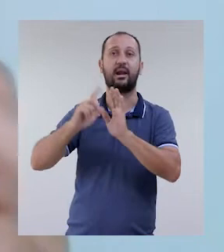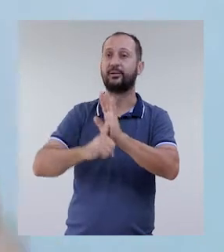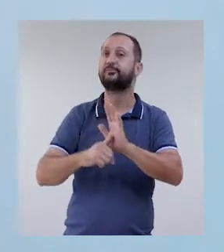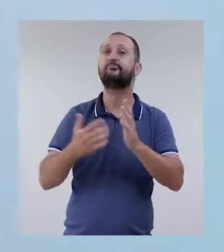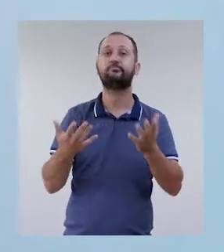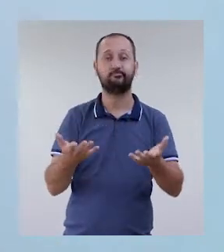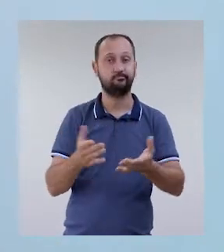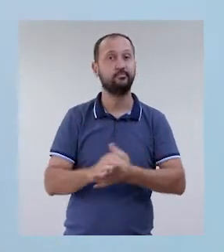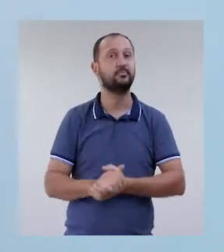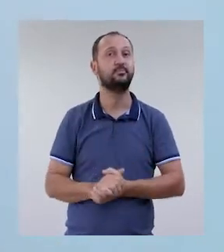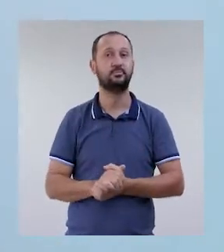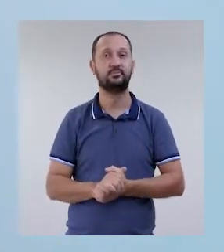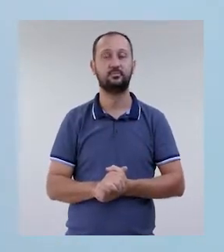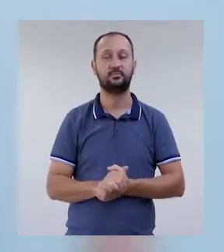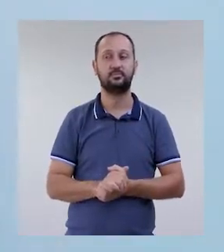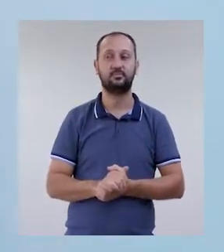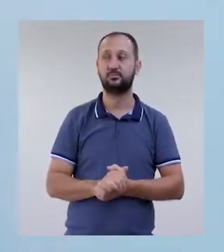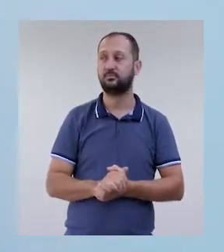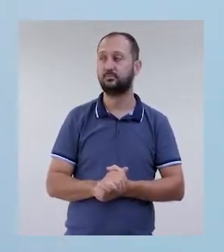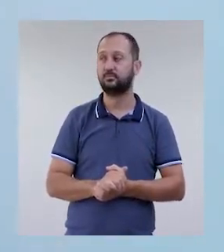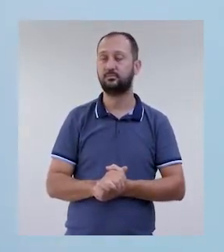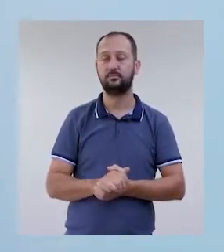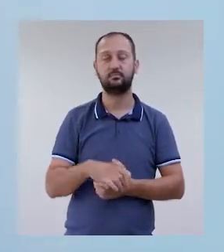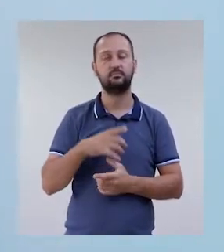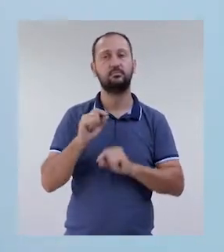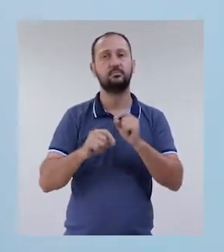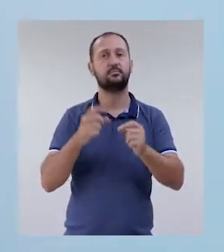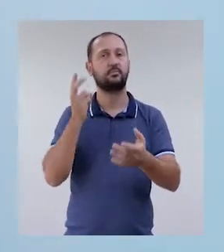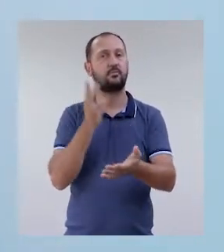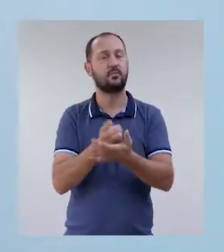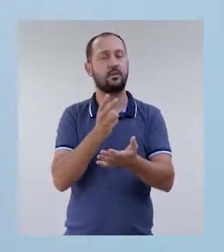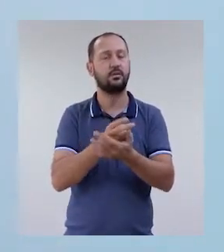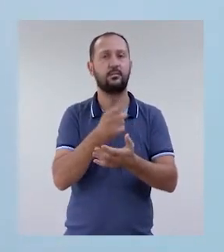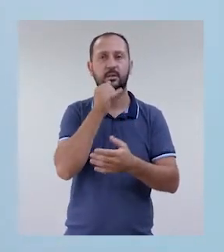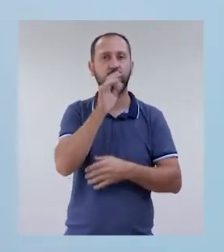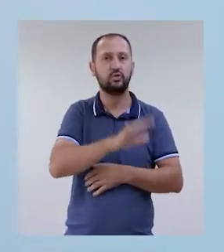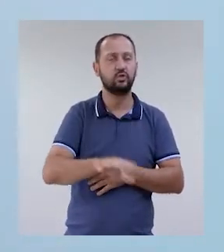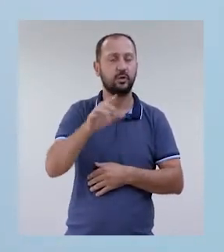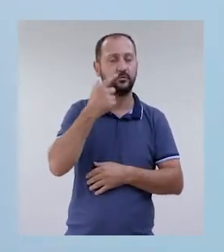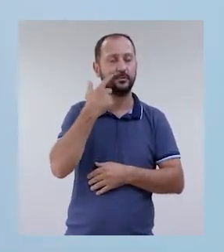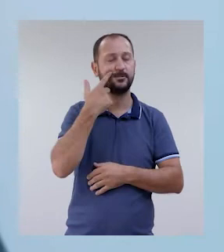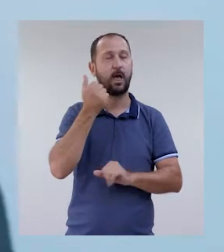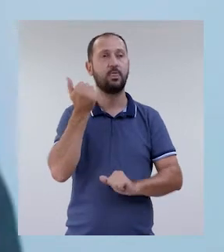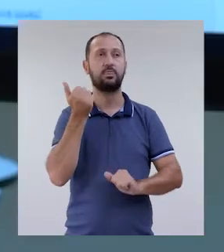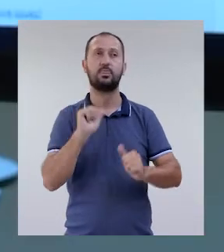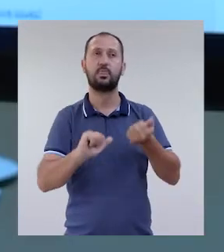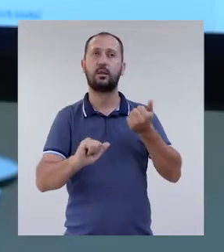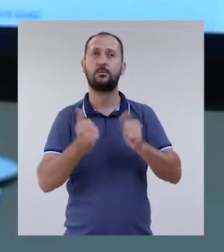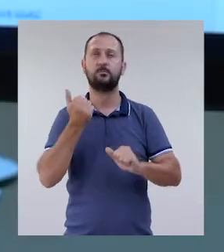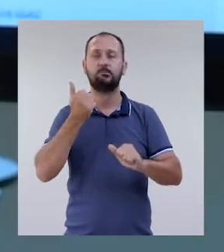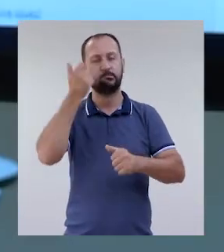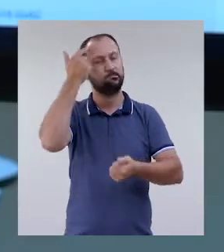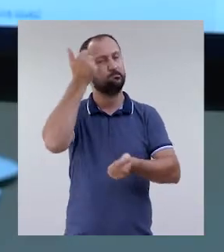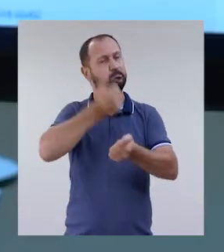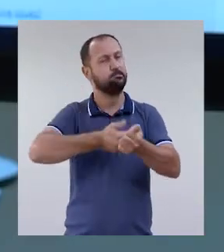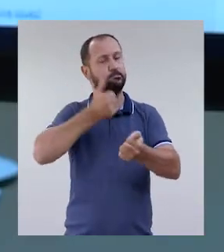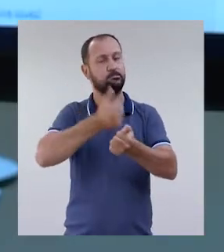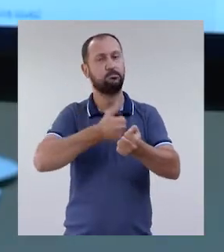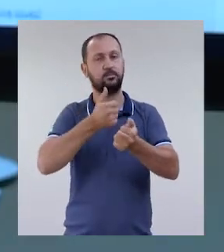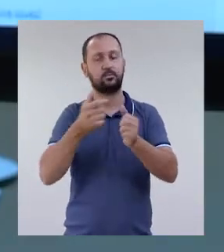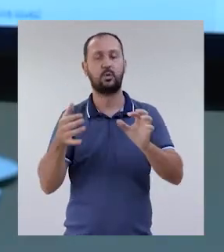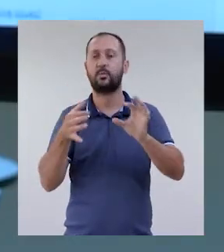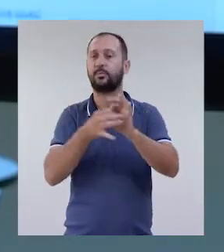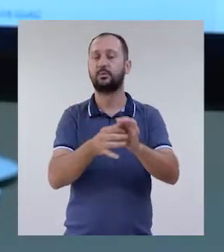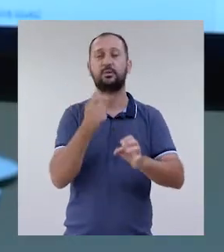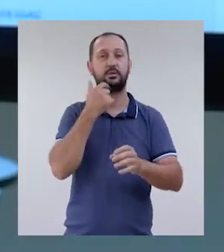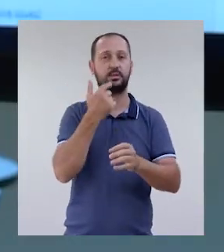nossa resposta, por conta dos recursos humanos que são finitos, ela é sempre num formato analítico. Então, assim, esses dois